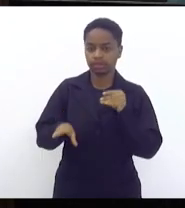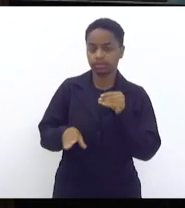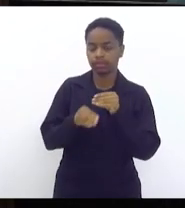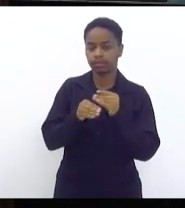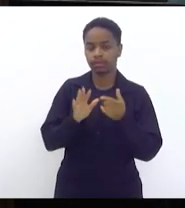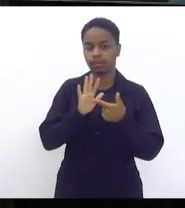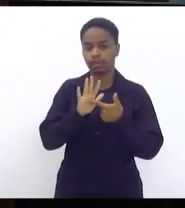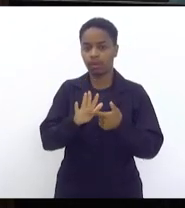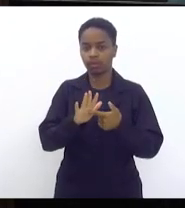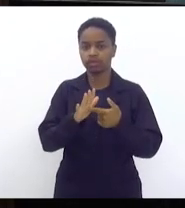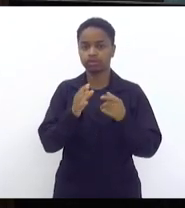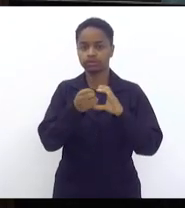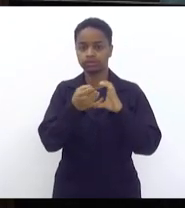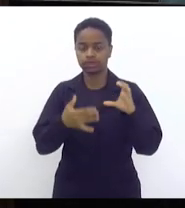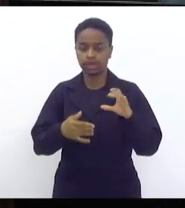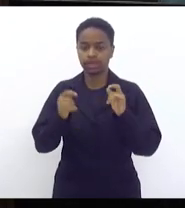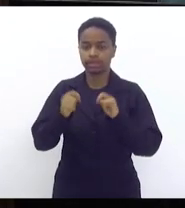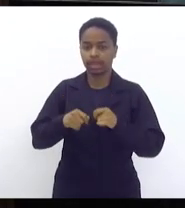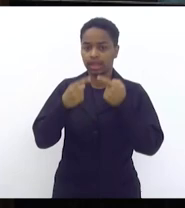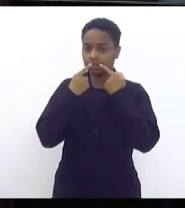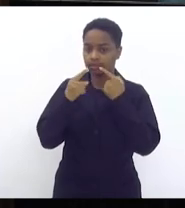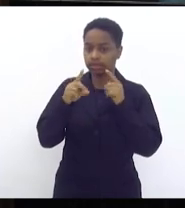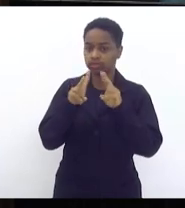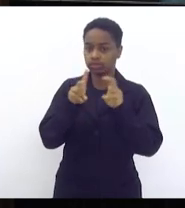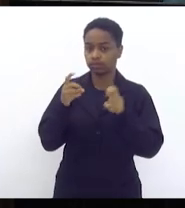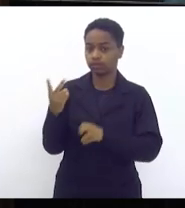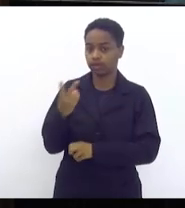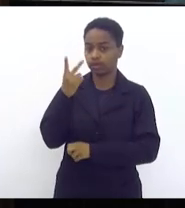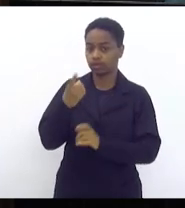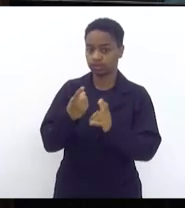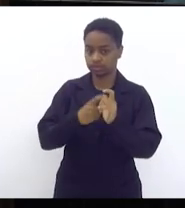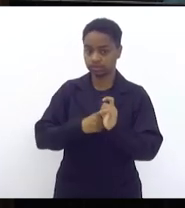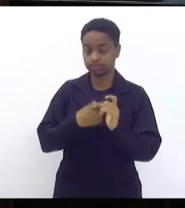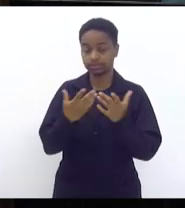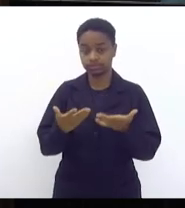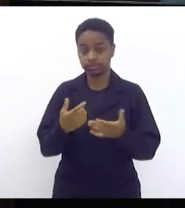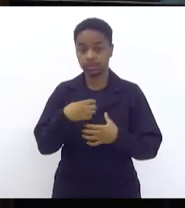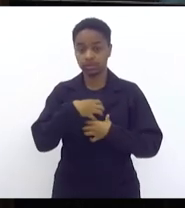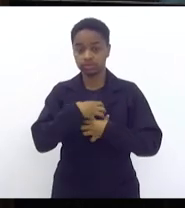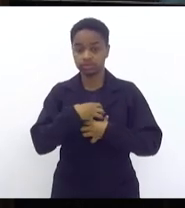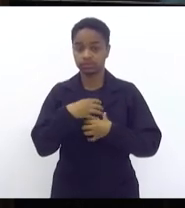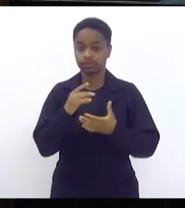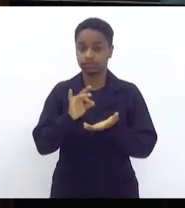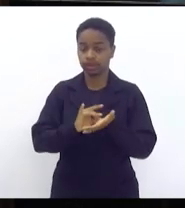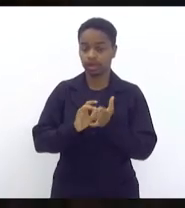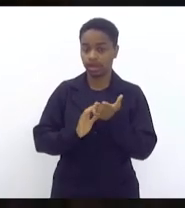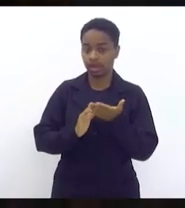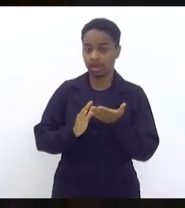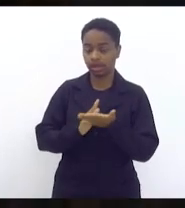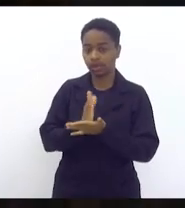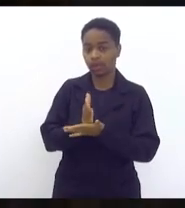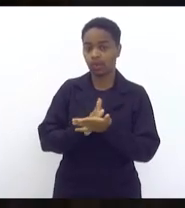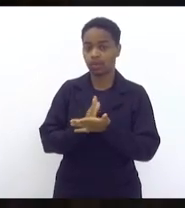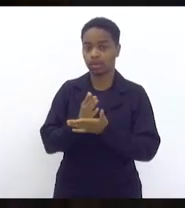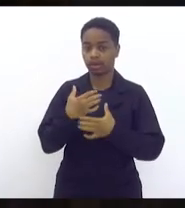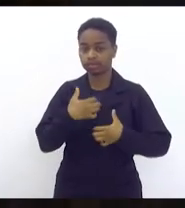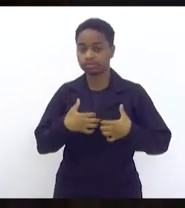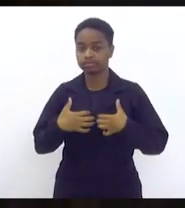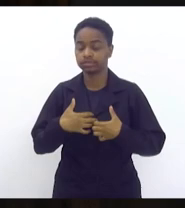para que se possa questionar o valor dessa dívida. E o que me deixa angustiada, e